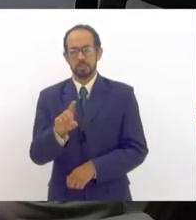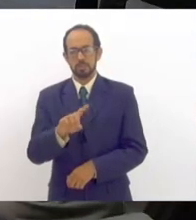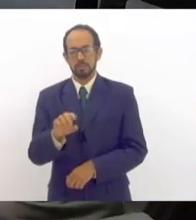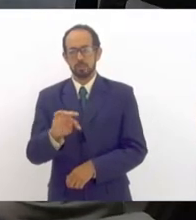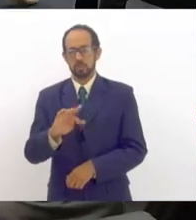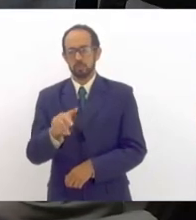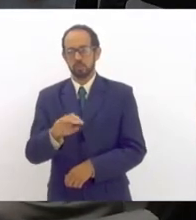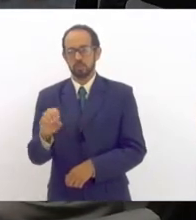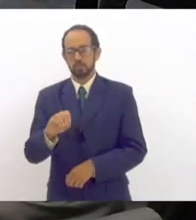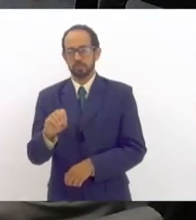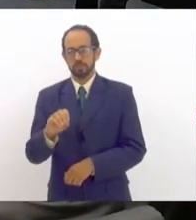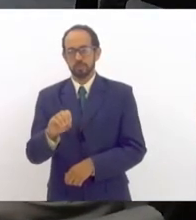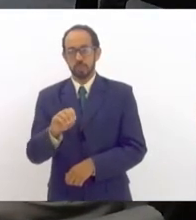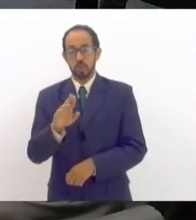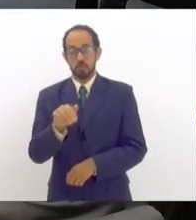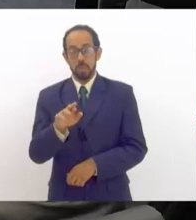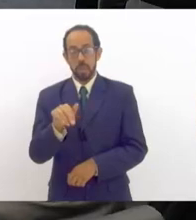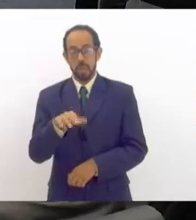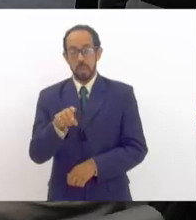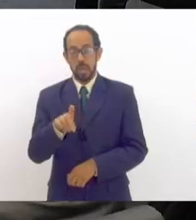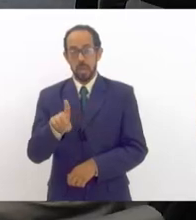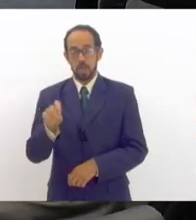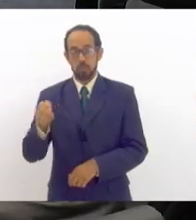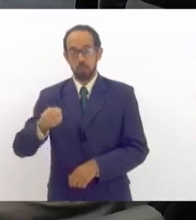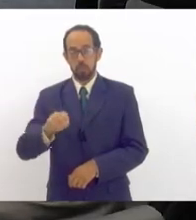nosso Bernardo Rossi